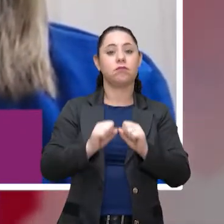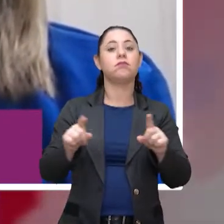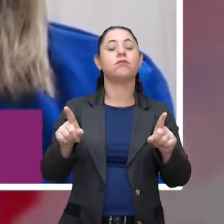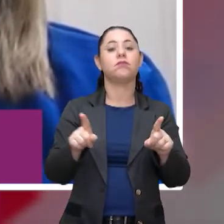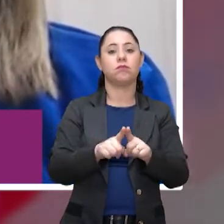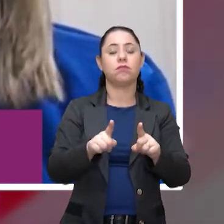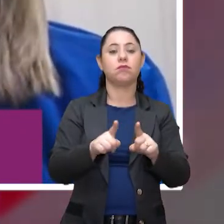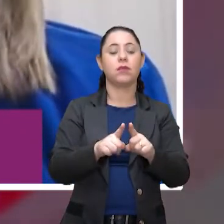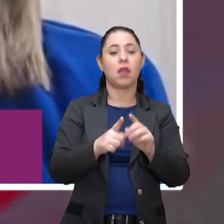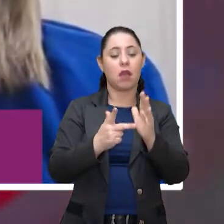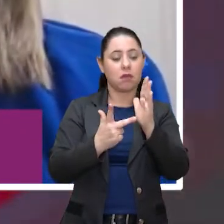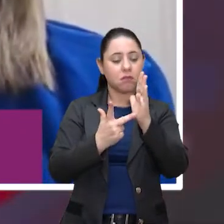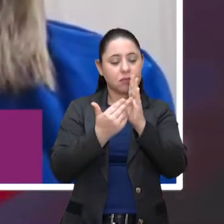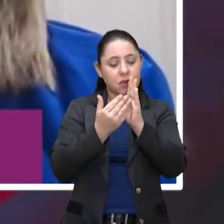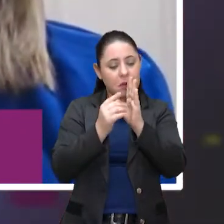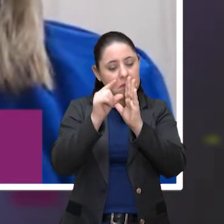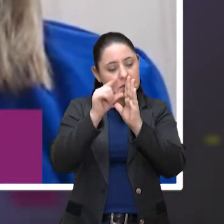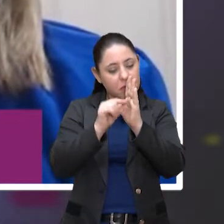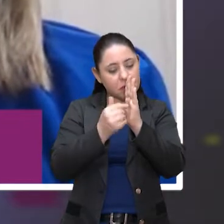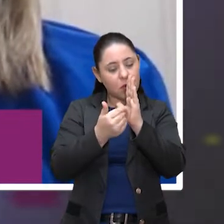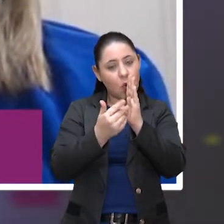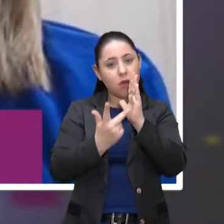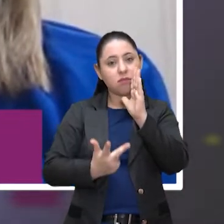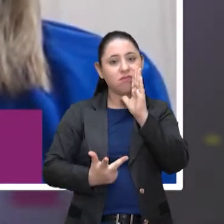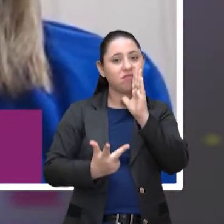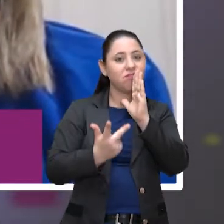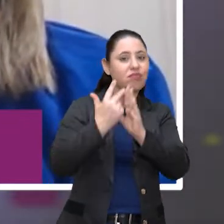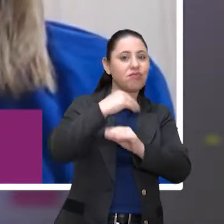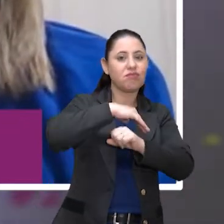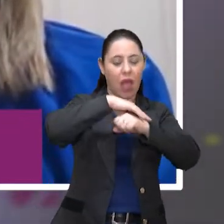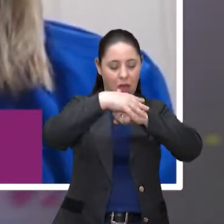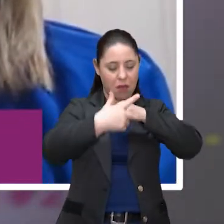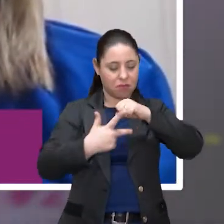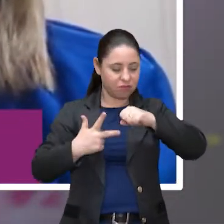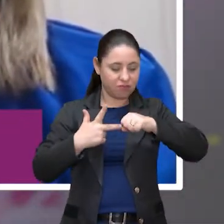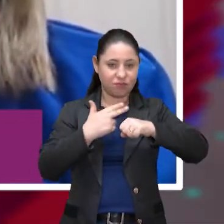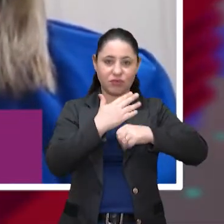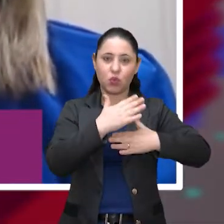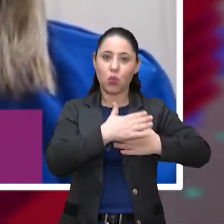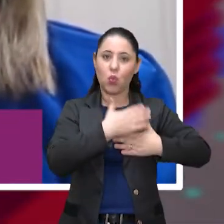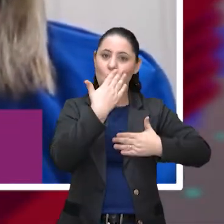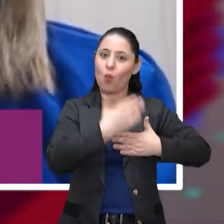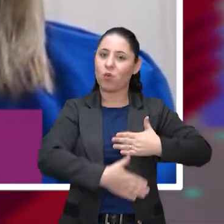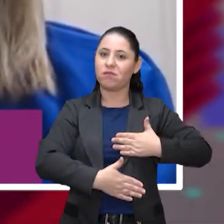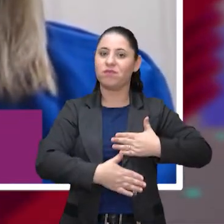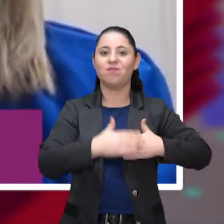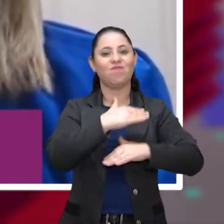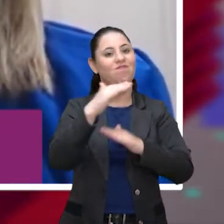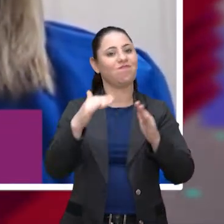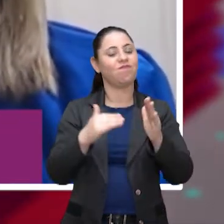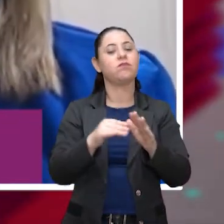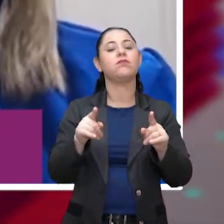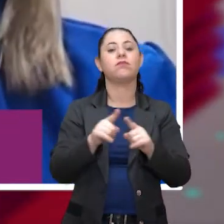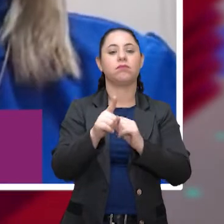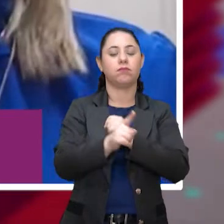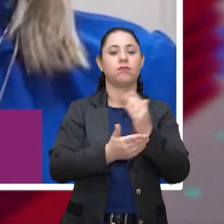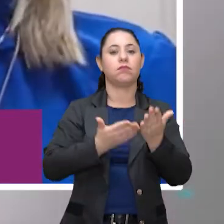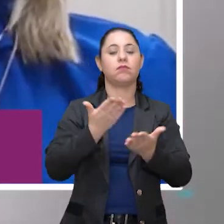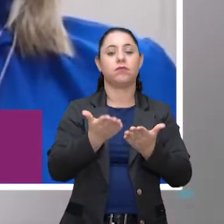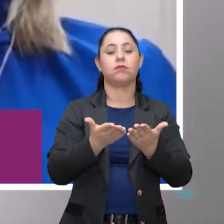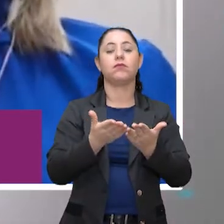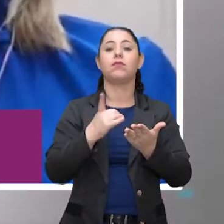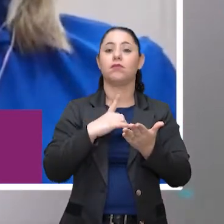cirúrgico, que pode incluir uma retirada parcial ou uma retirada total da mama. Entendi. A